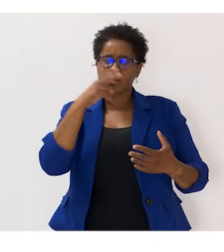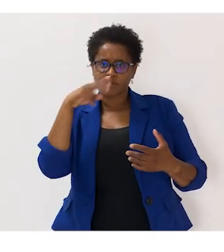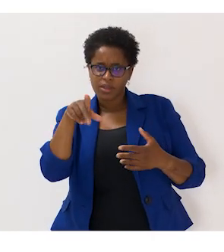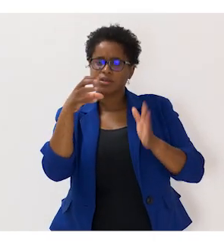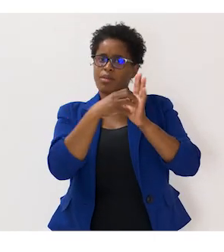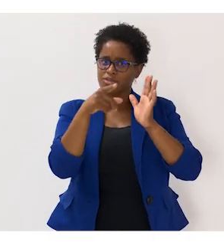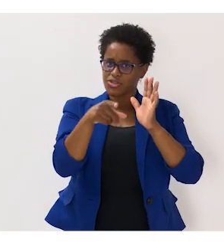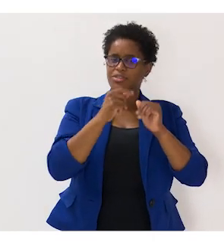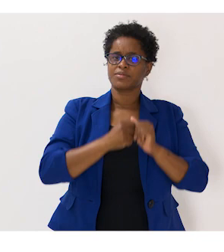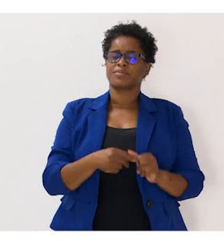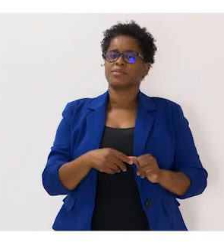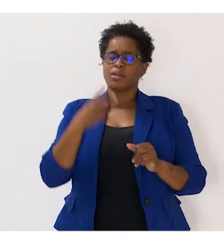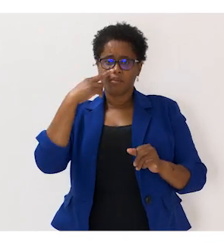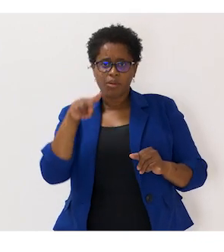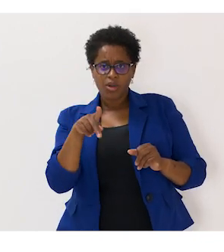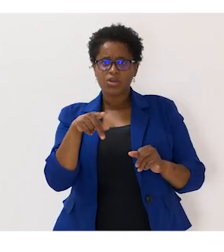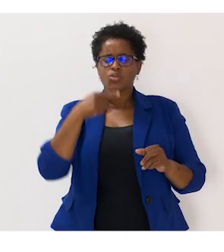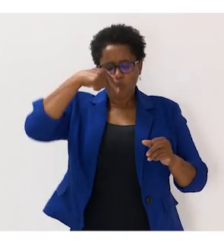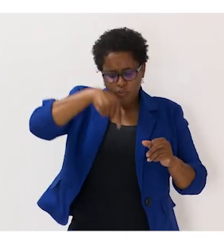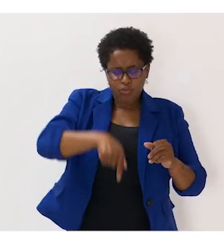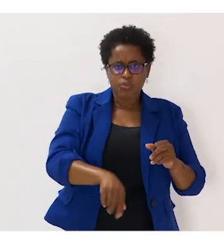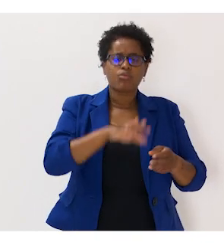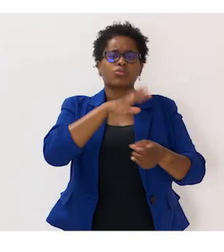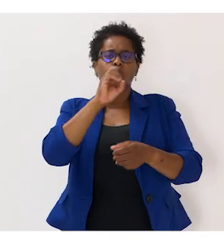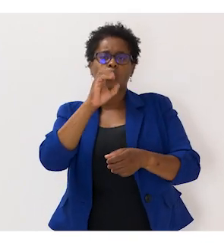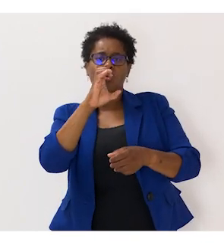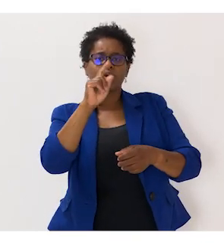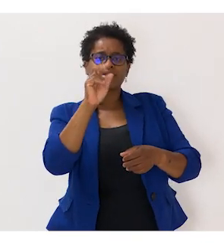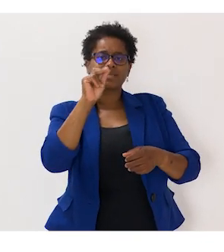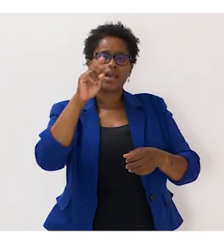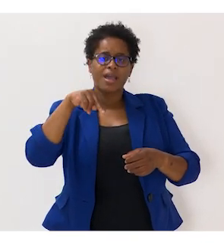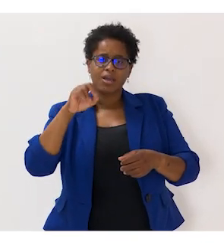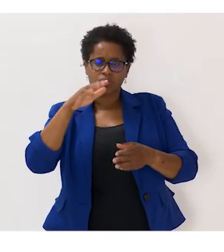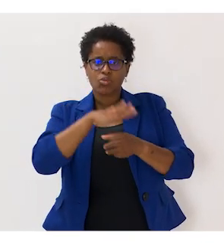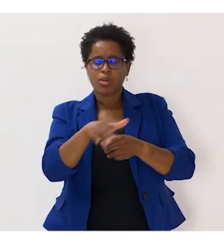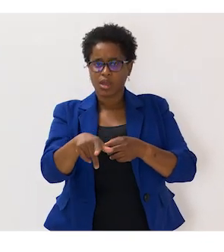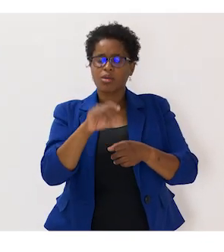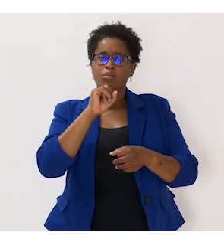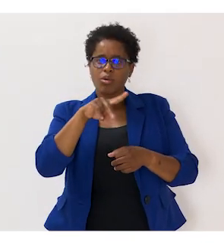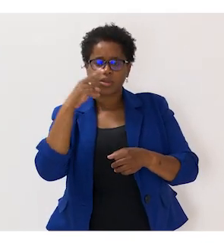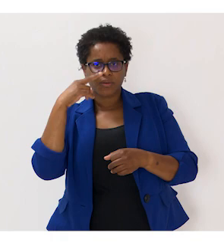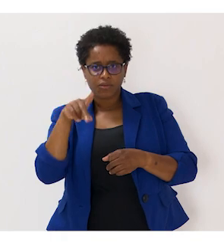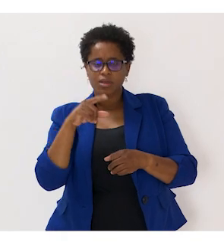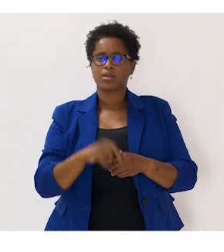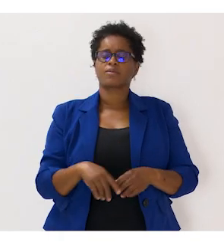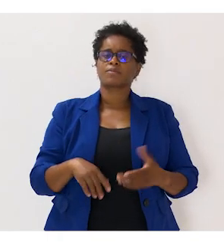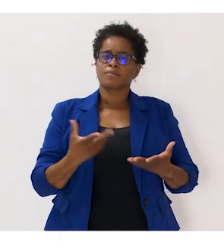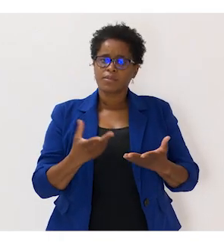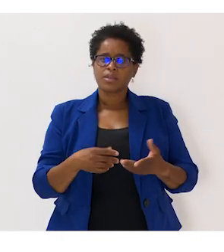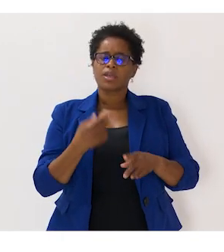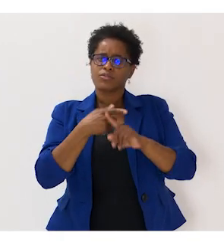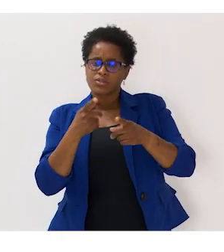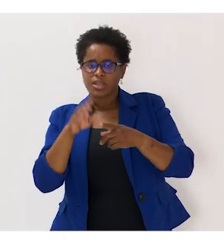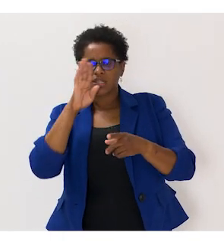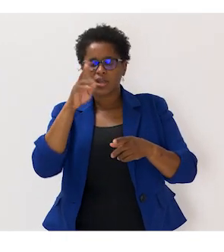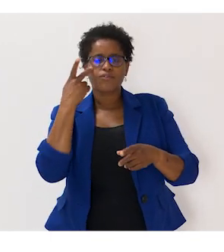imagem aqui, mostra o fundo de um oceano, ok? Podem reparar que a diversidade de seres